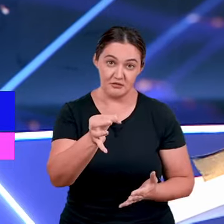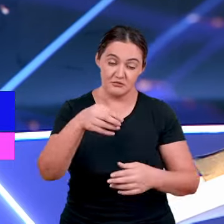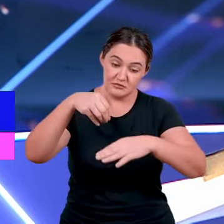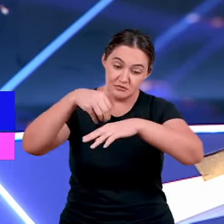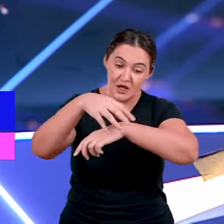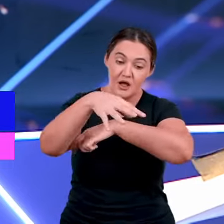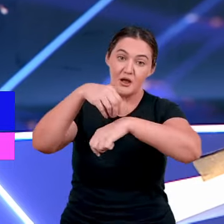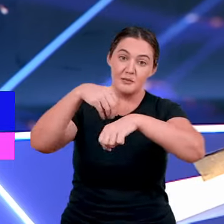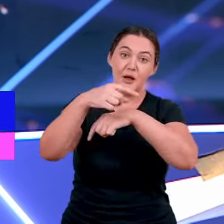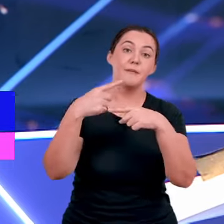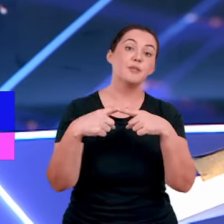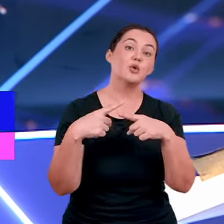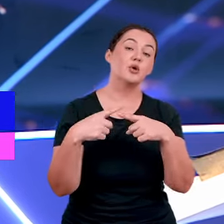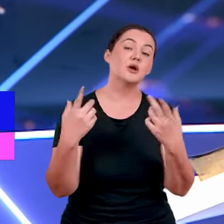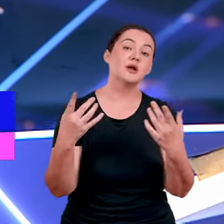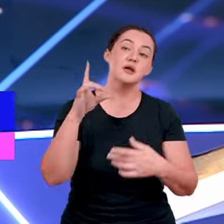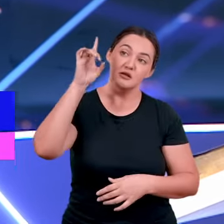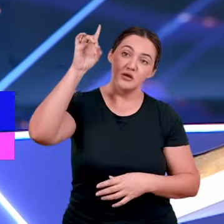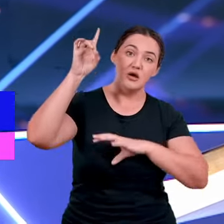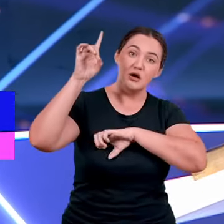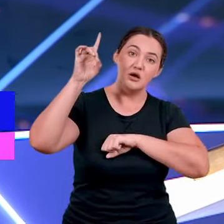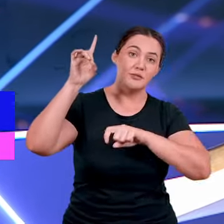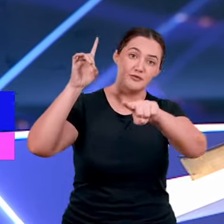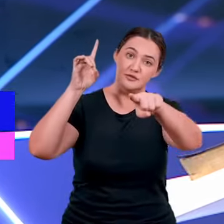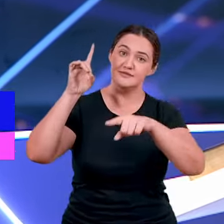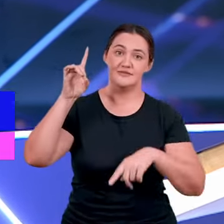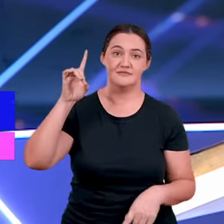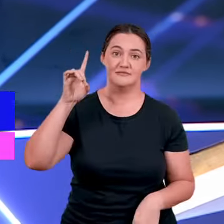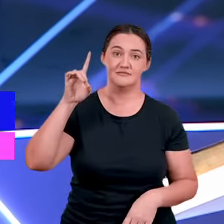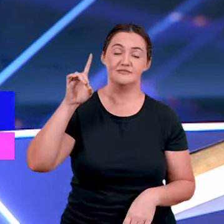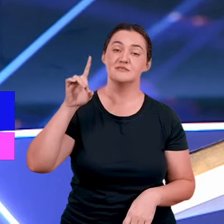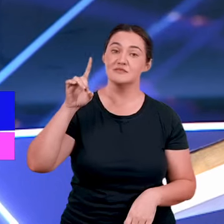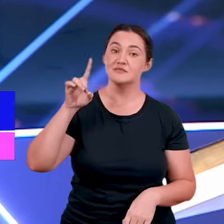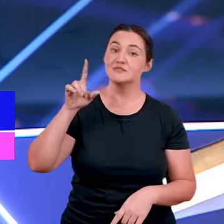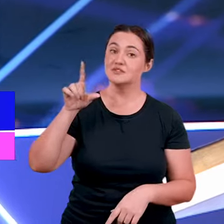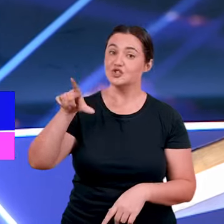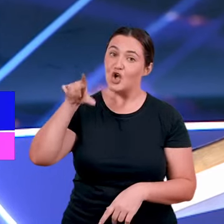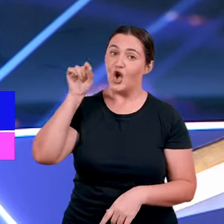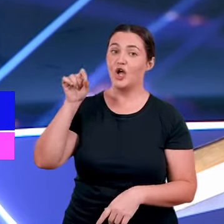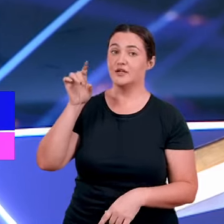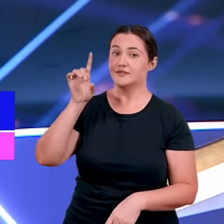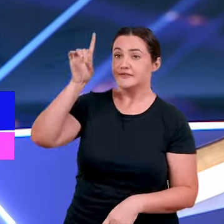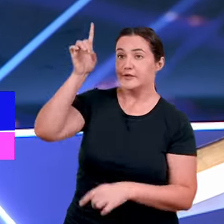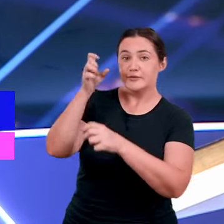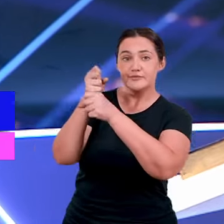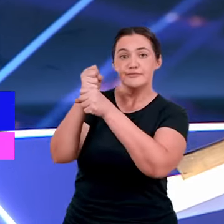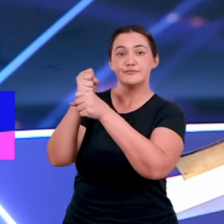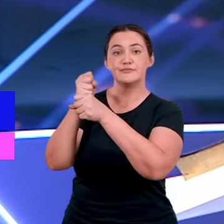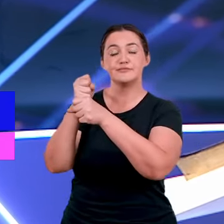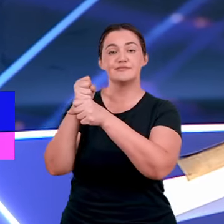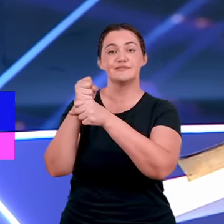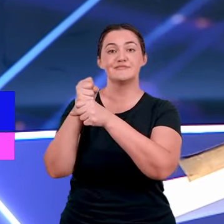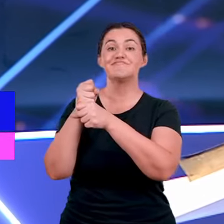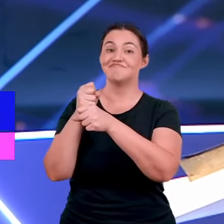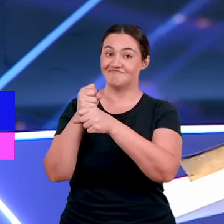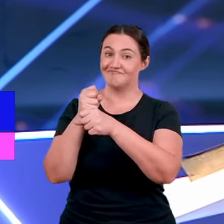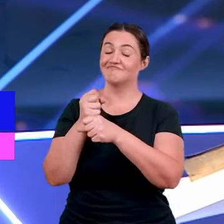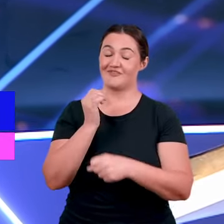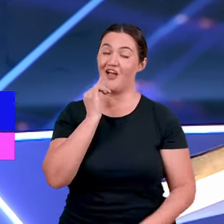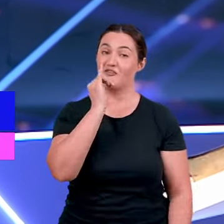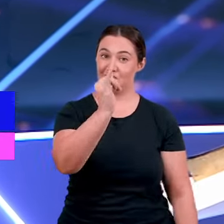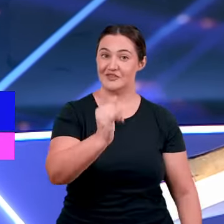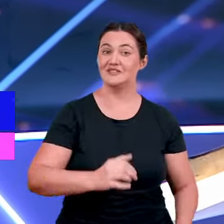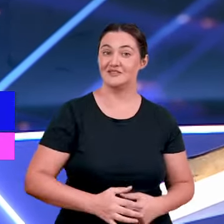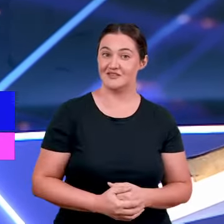da revelação, para que você fique longe dessa segunda morte. Porque se for para a segunda morte, não tem jeito. Eu estou te